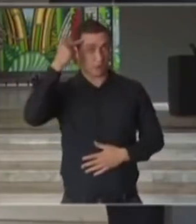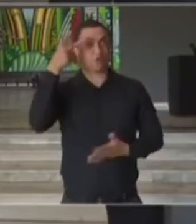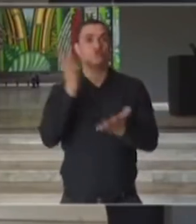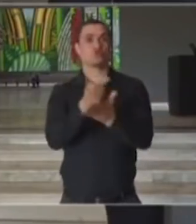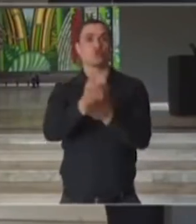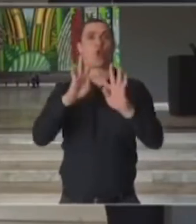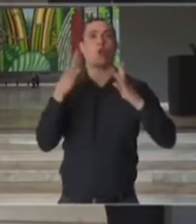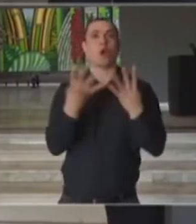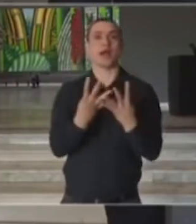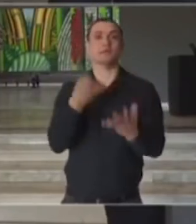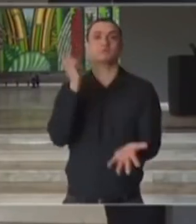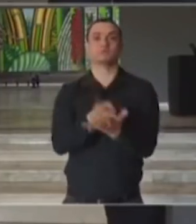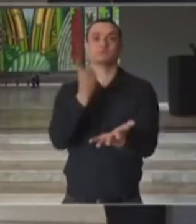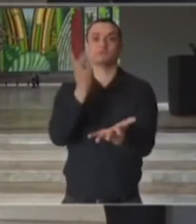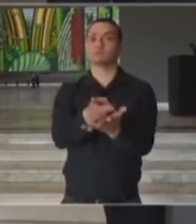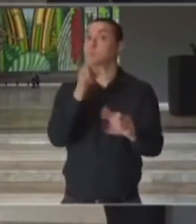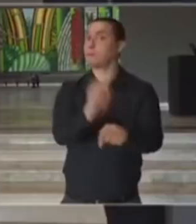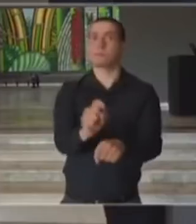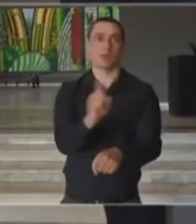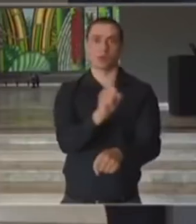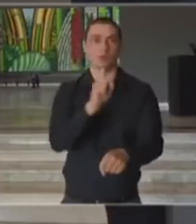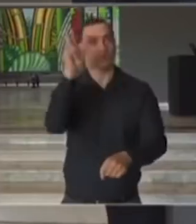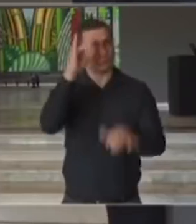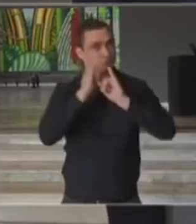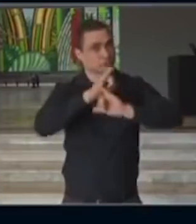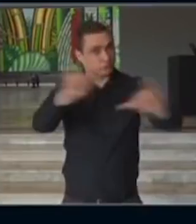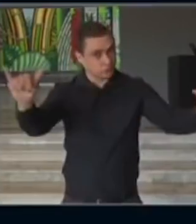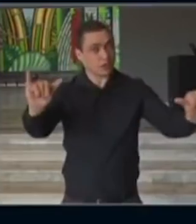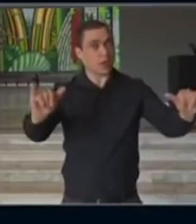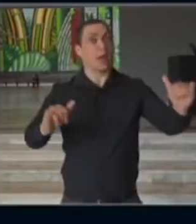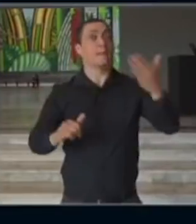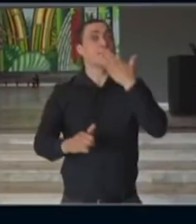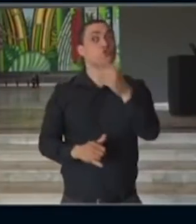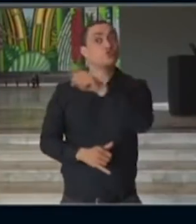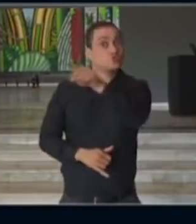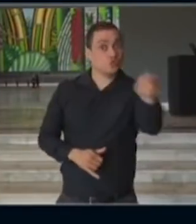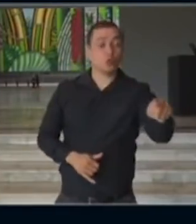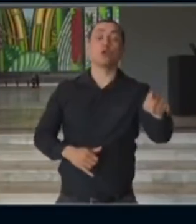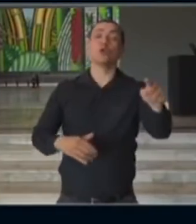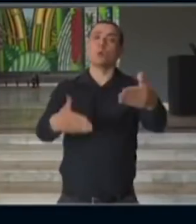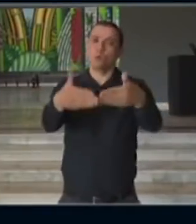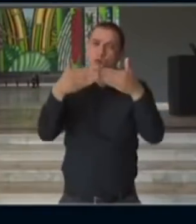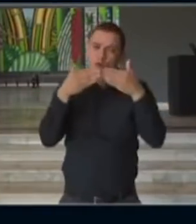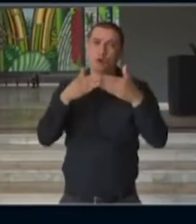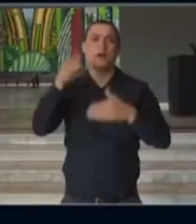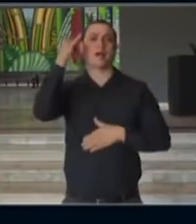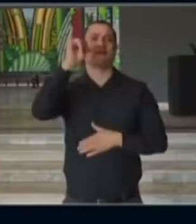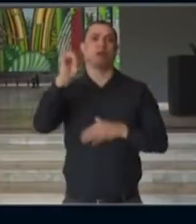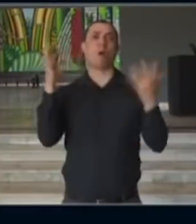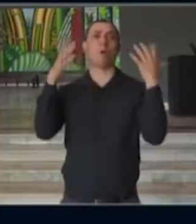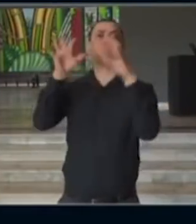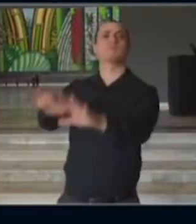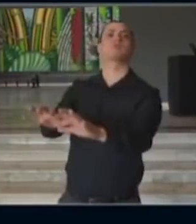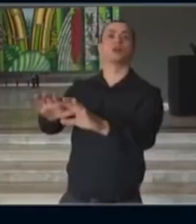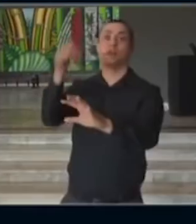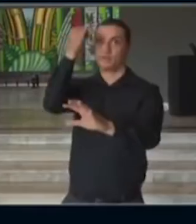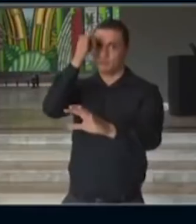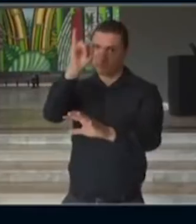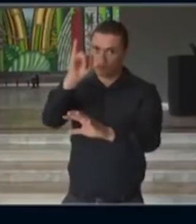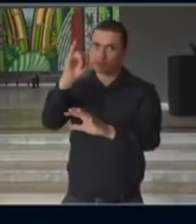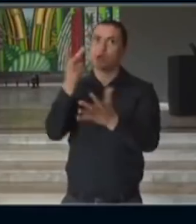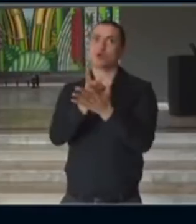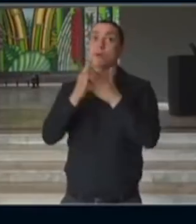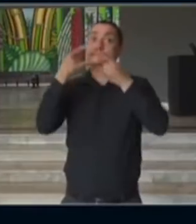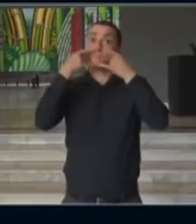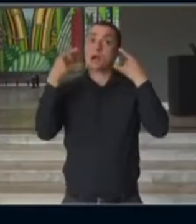em quarentena e a gente reforça aqui a solicitação para que as pessoas continuem a evitar a aglomeração, continuem a